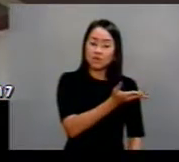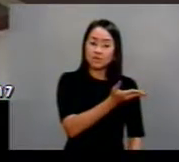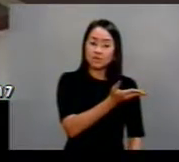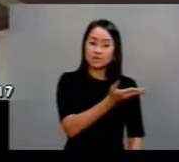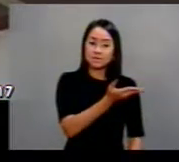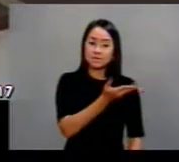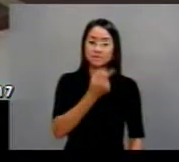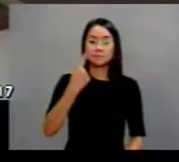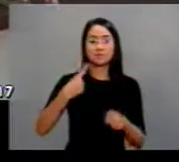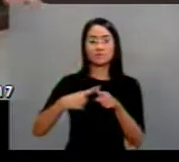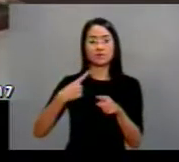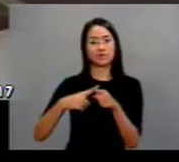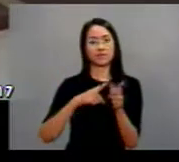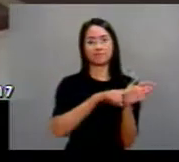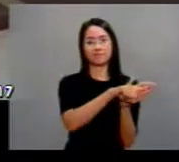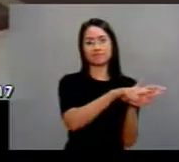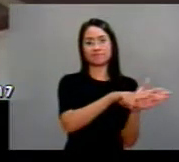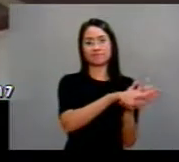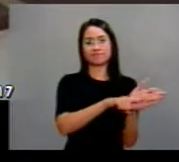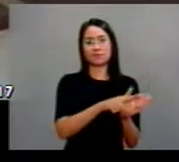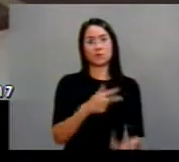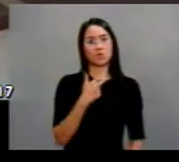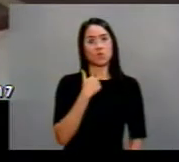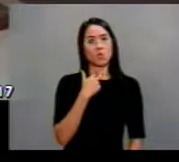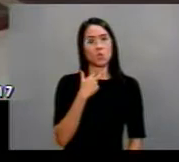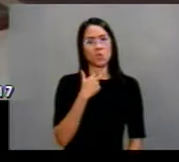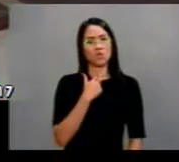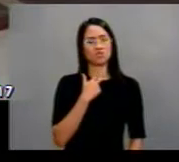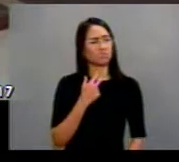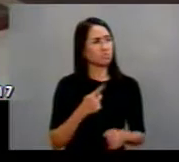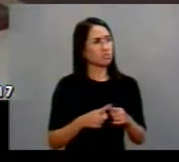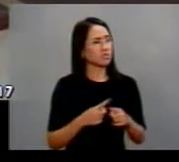sequer investigado. É